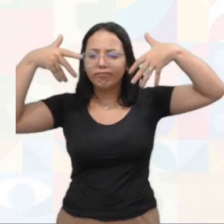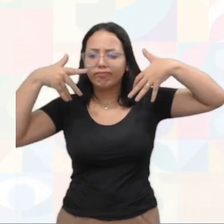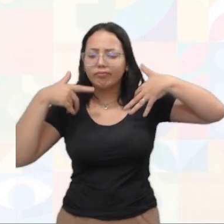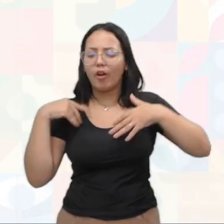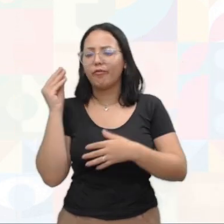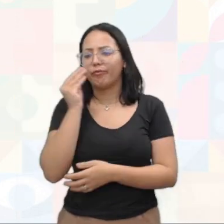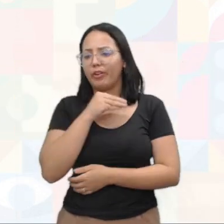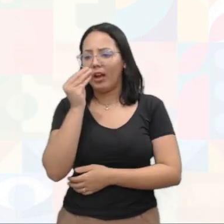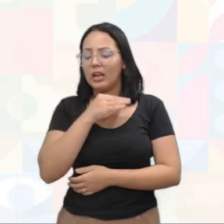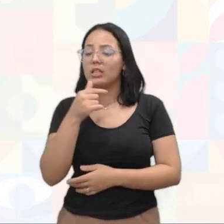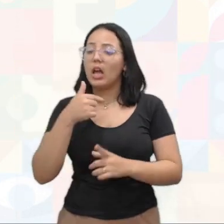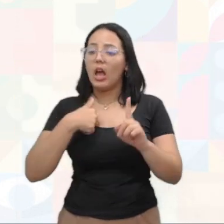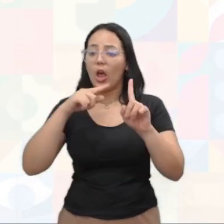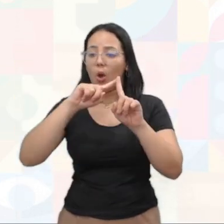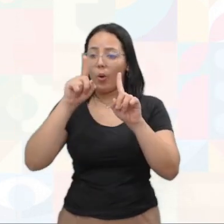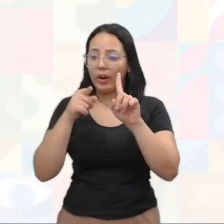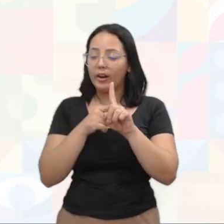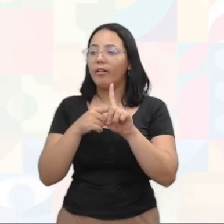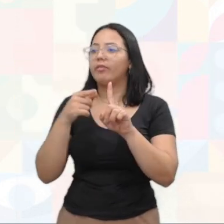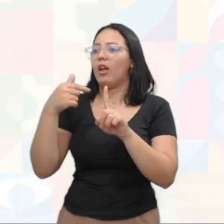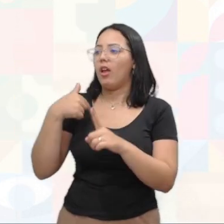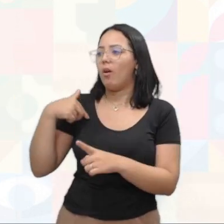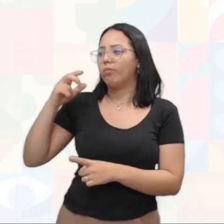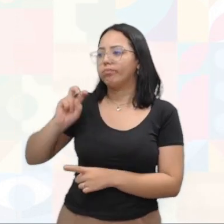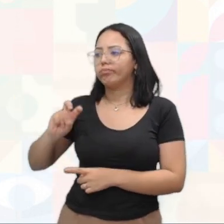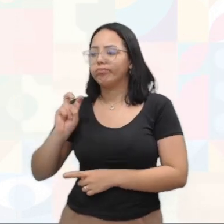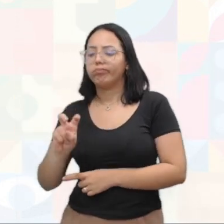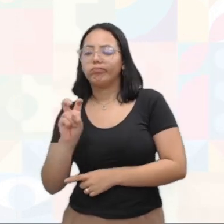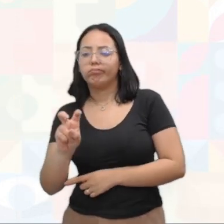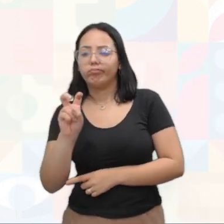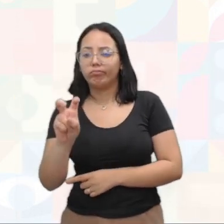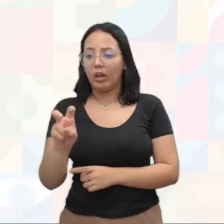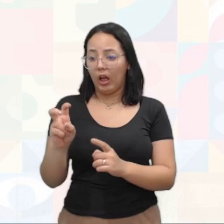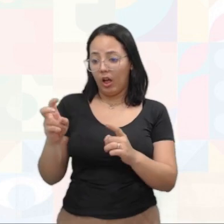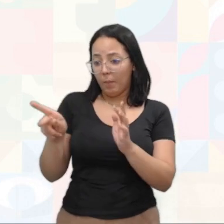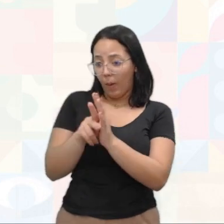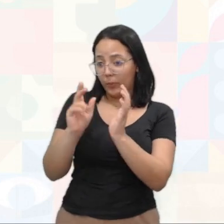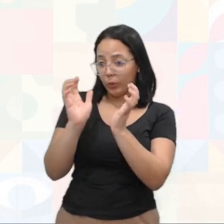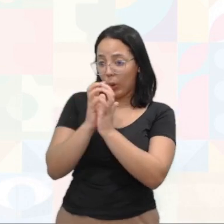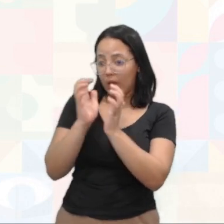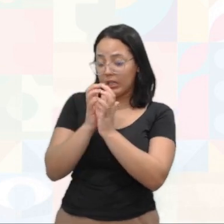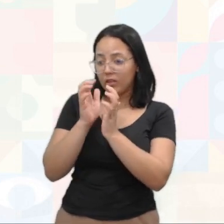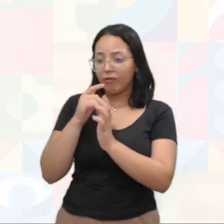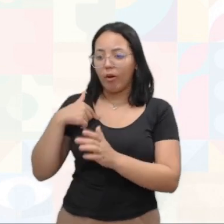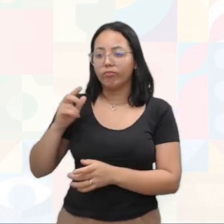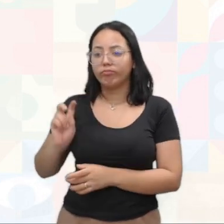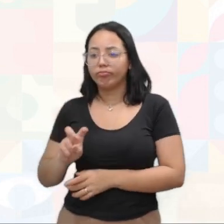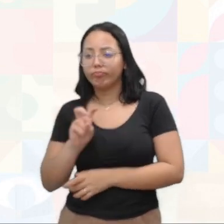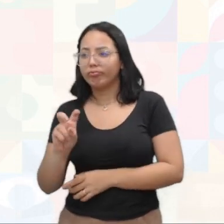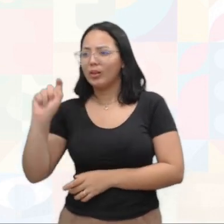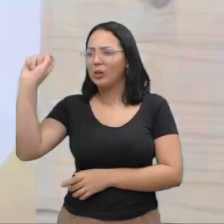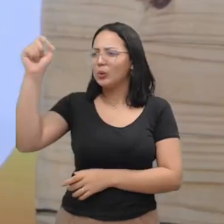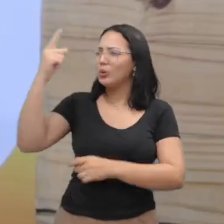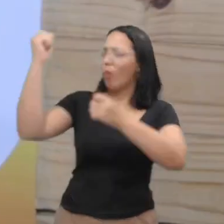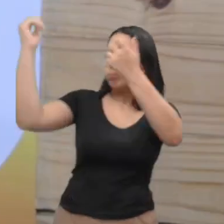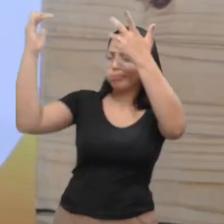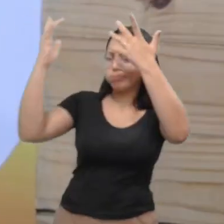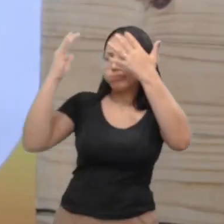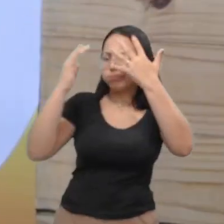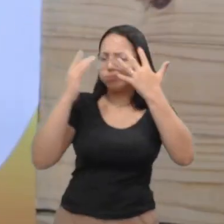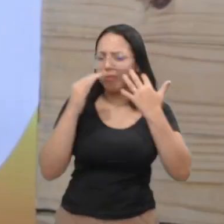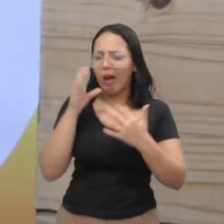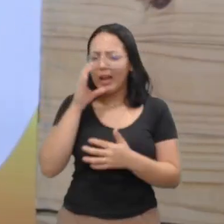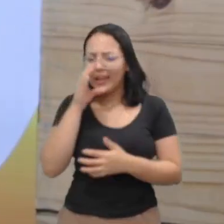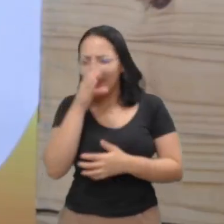quando eu estava grávida, eu estava andando lá na cidade, lá no Recife, e nesse momento, um sol muito quente,